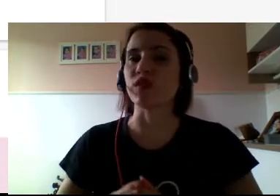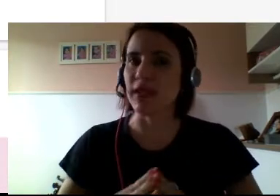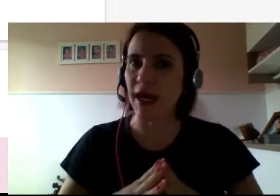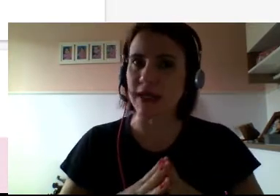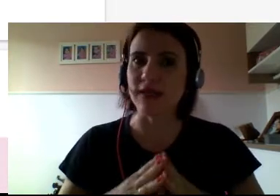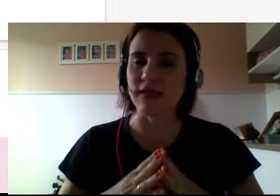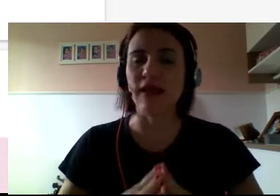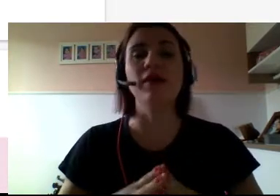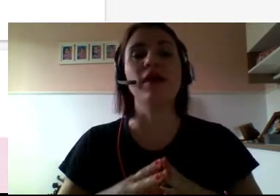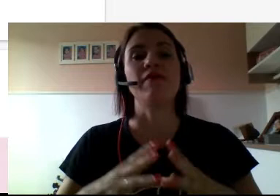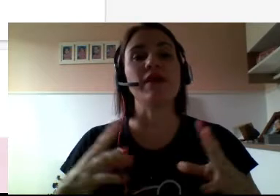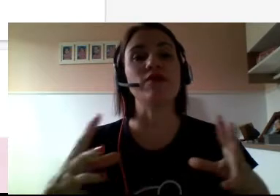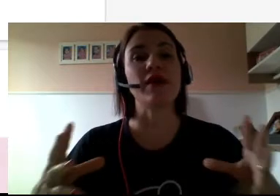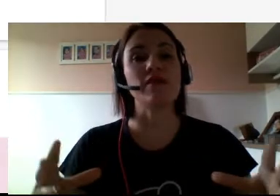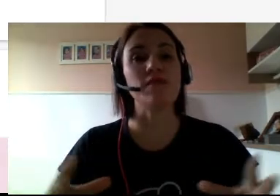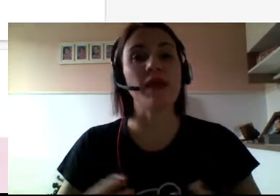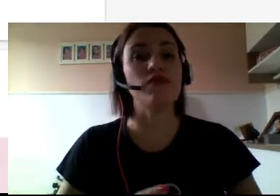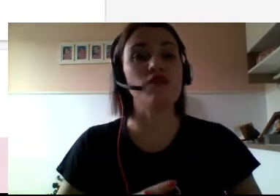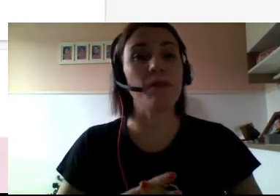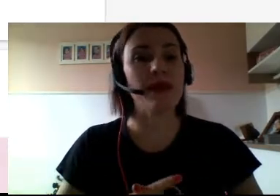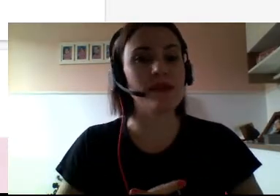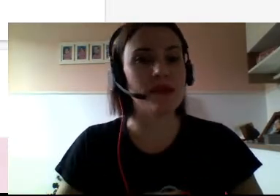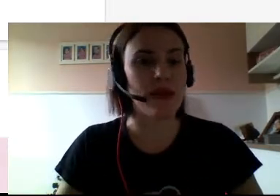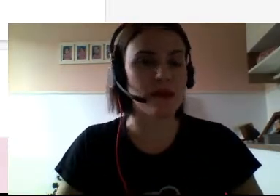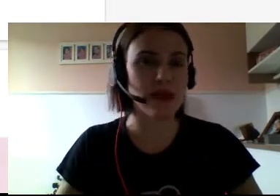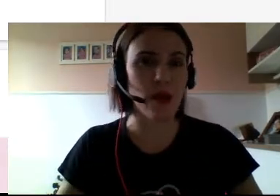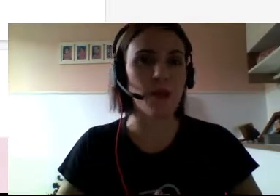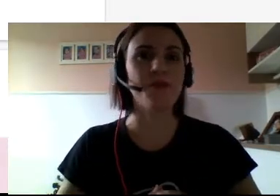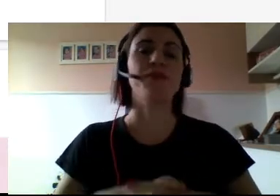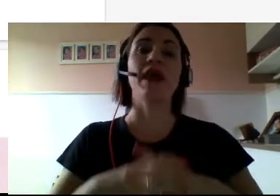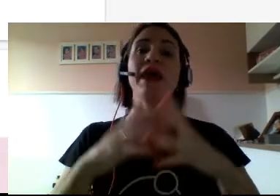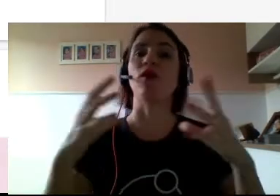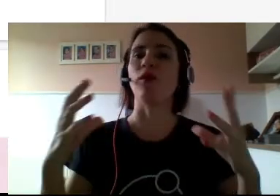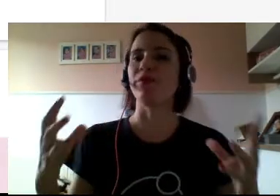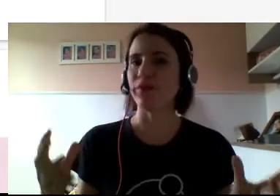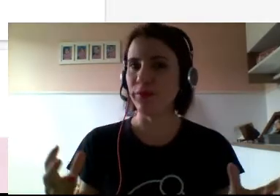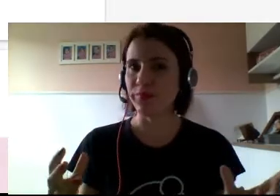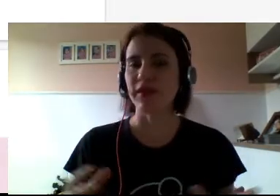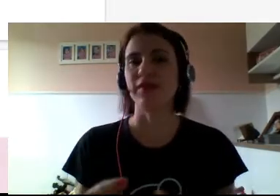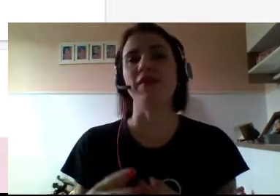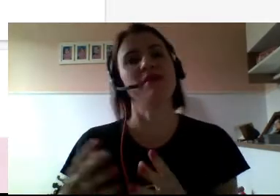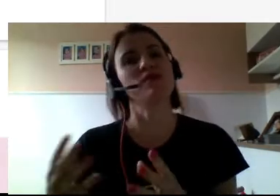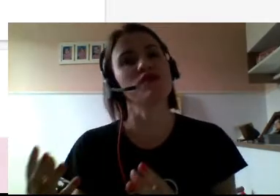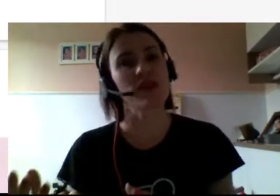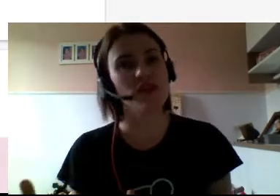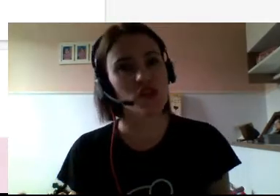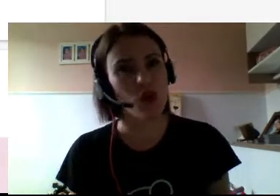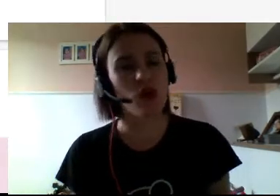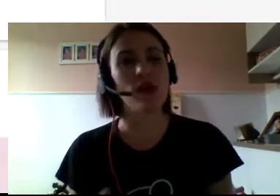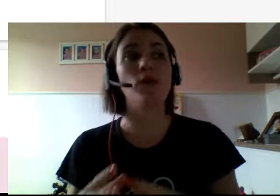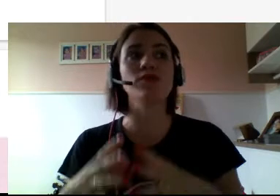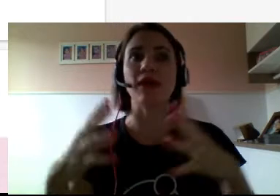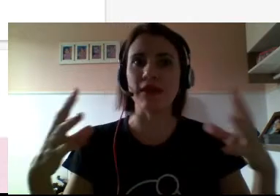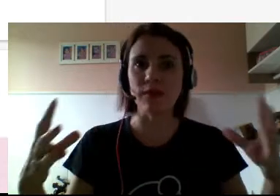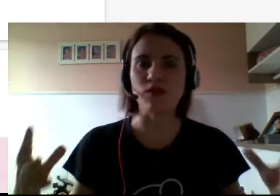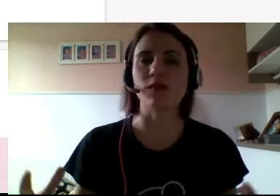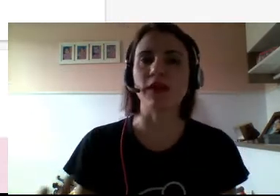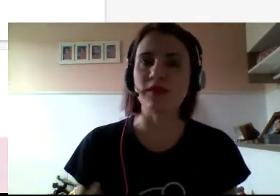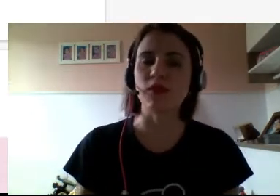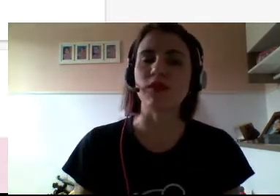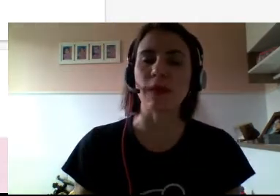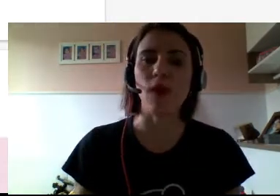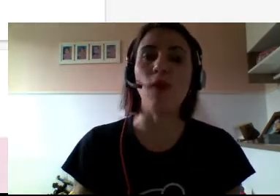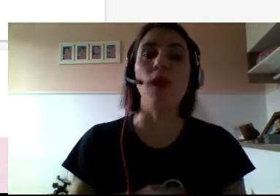estamos vendo nessas unidades né falando a respeito de peça teatral é óbvio que faríamos na escola